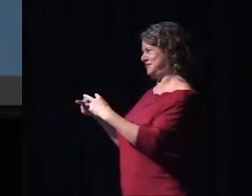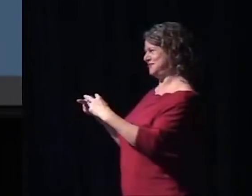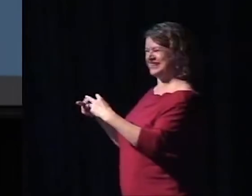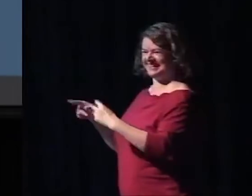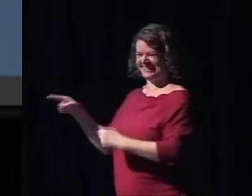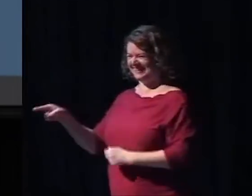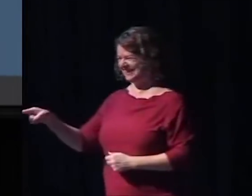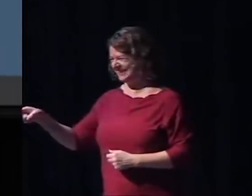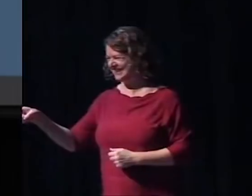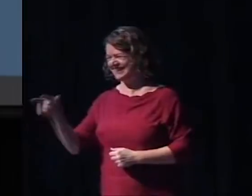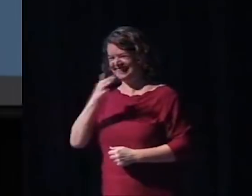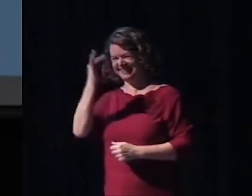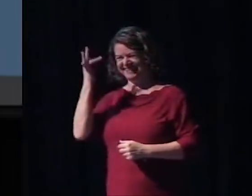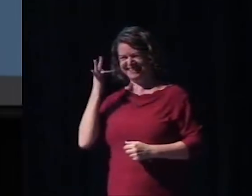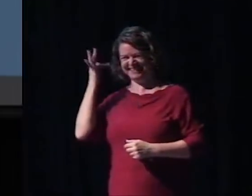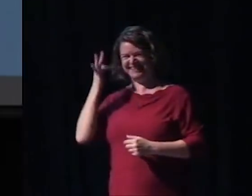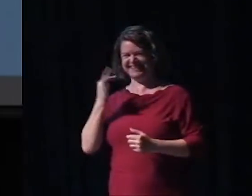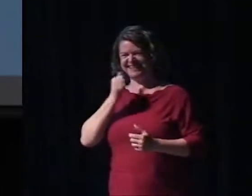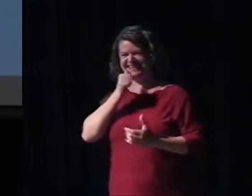Pastora Fabíola tem uma técnica